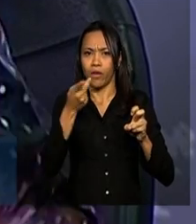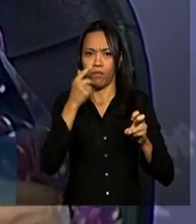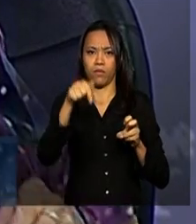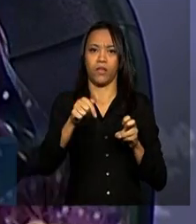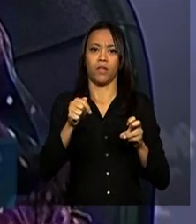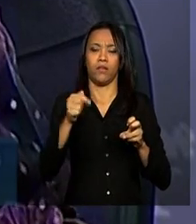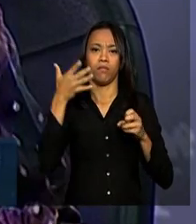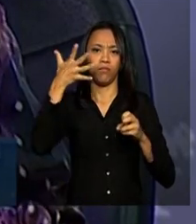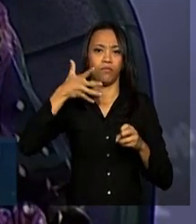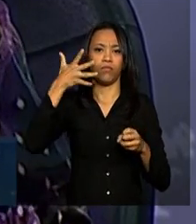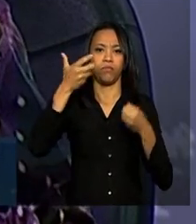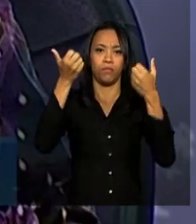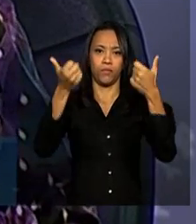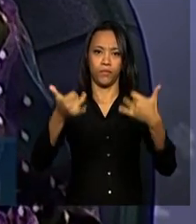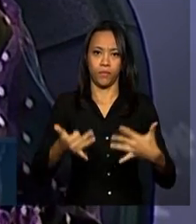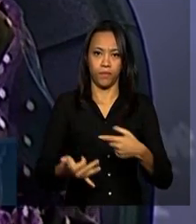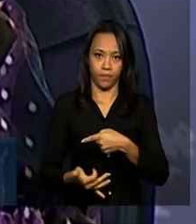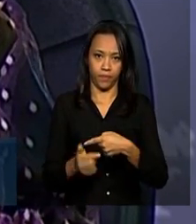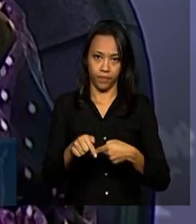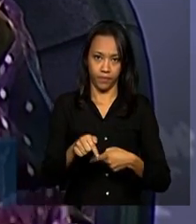aqui.